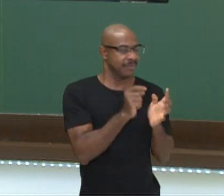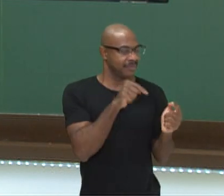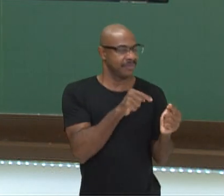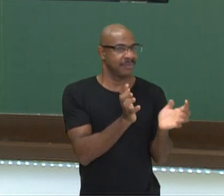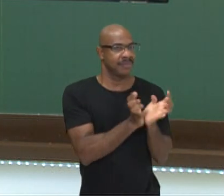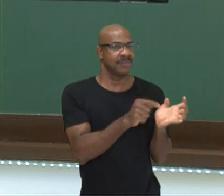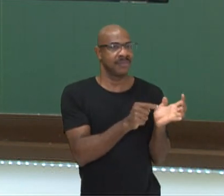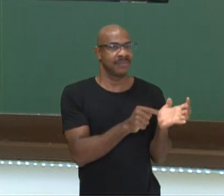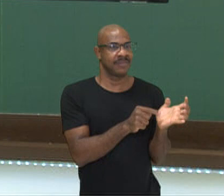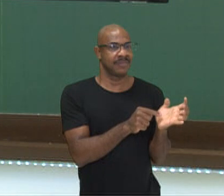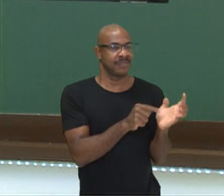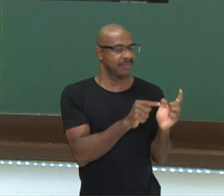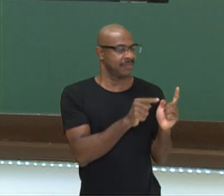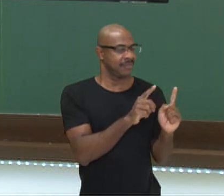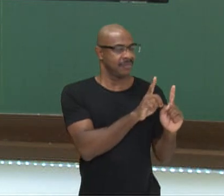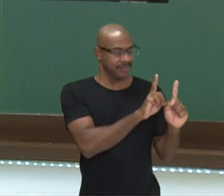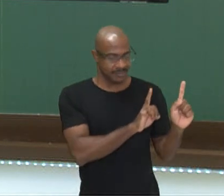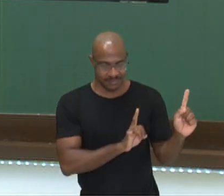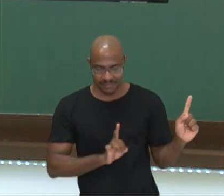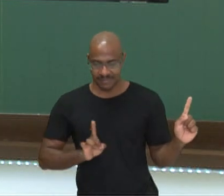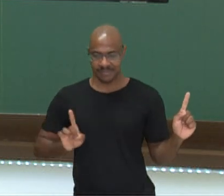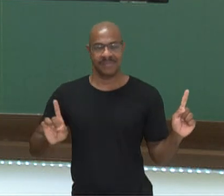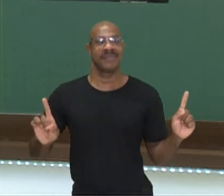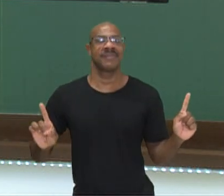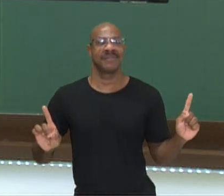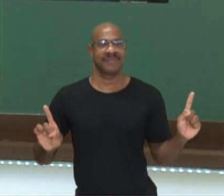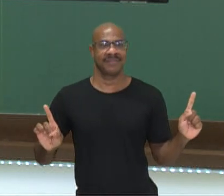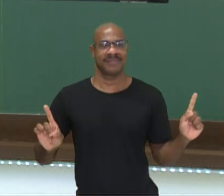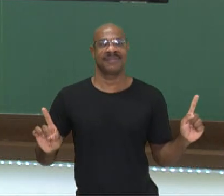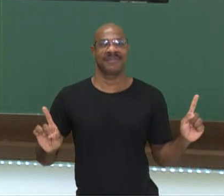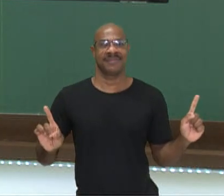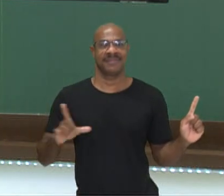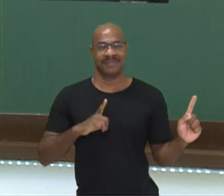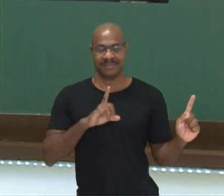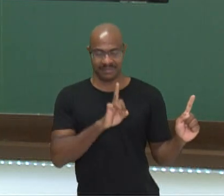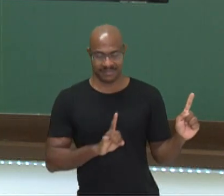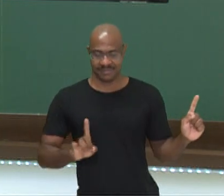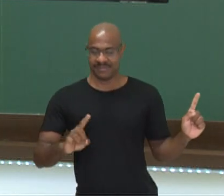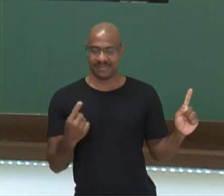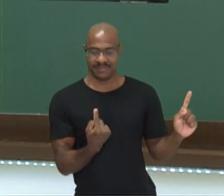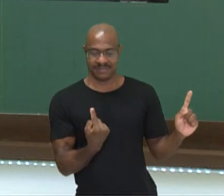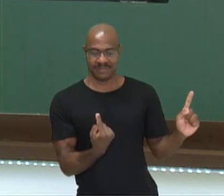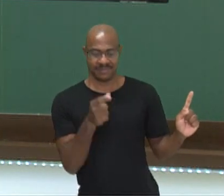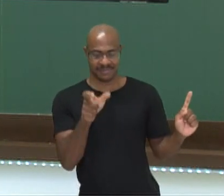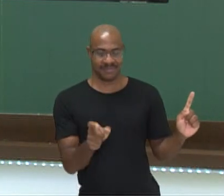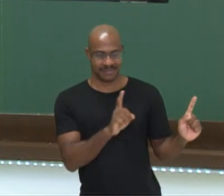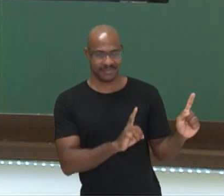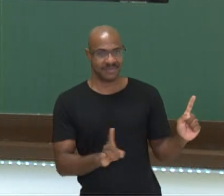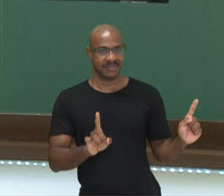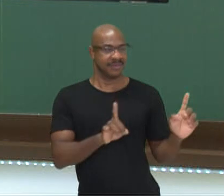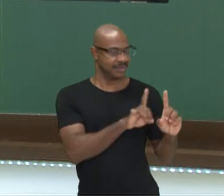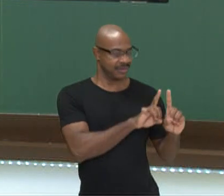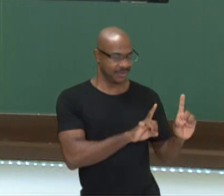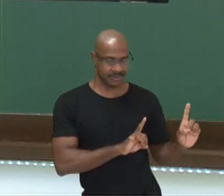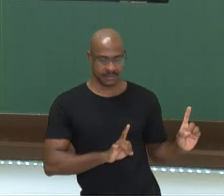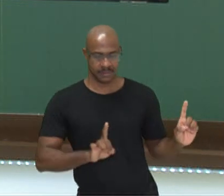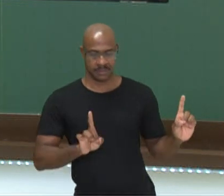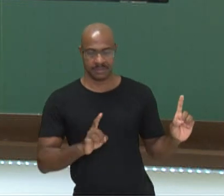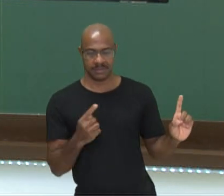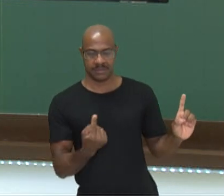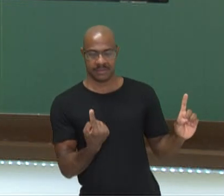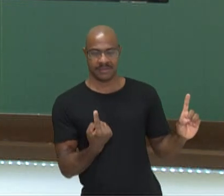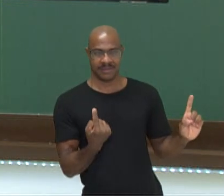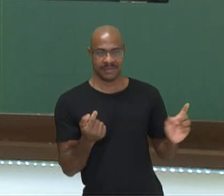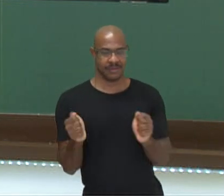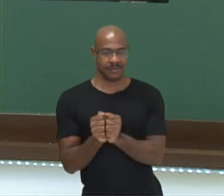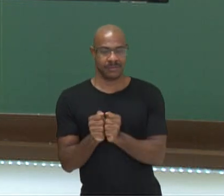foi para o lado do interlocutor que estava sozinho. Então já houve, alguém pensou ali sobre